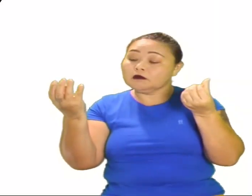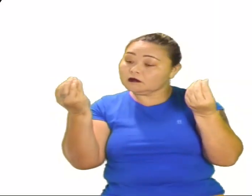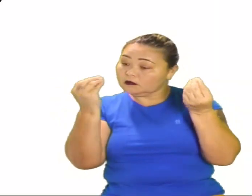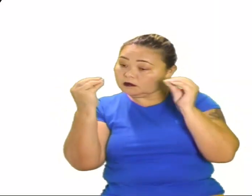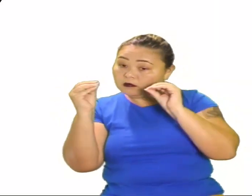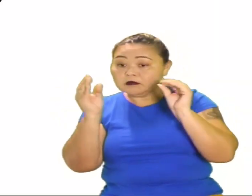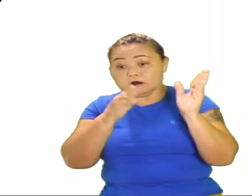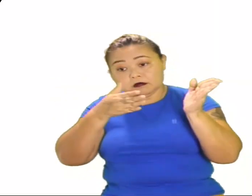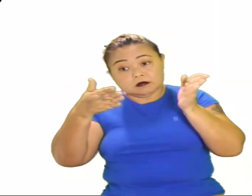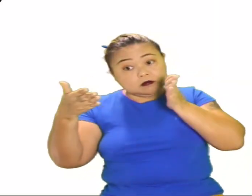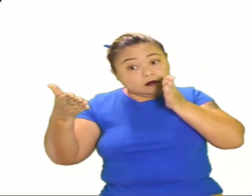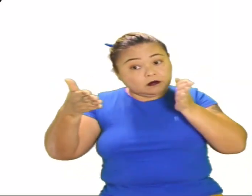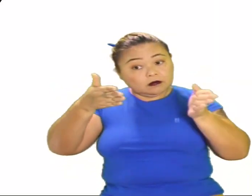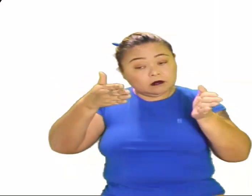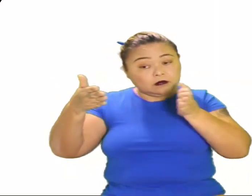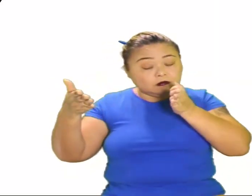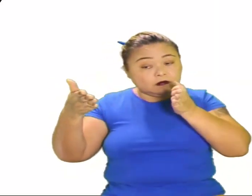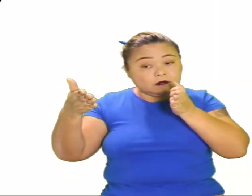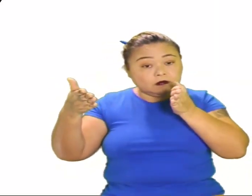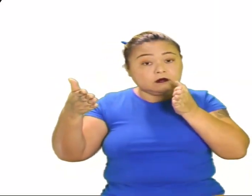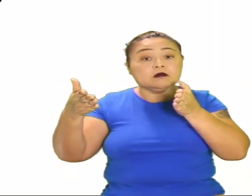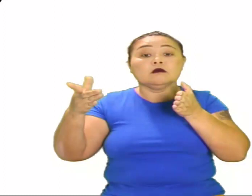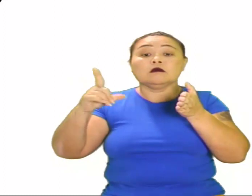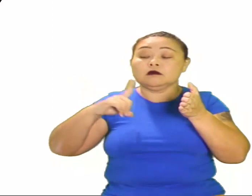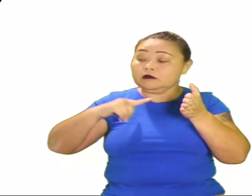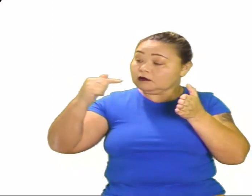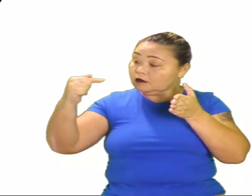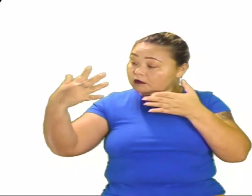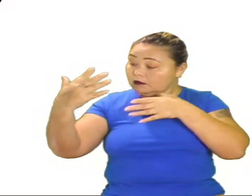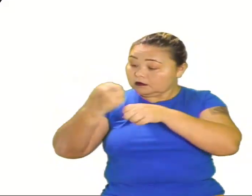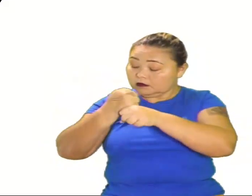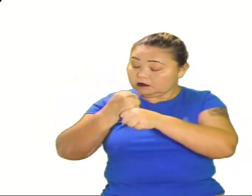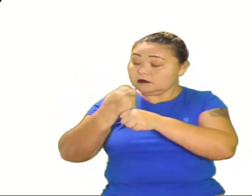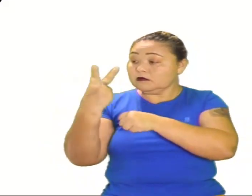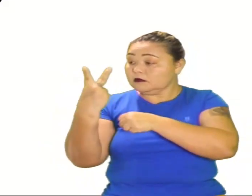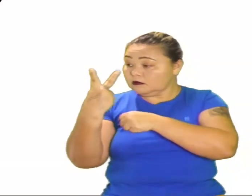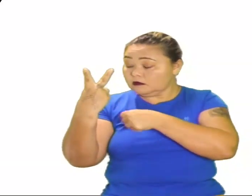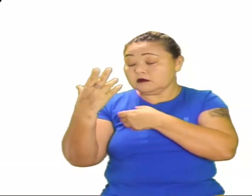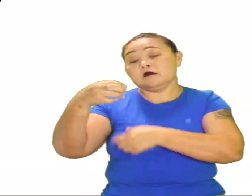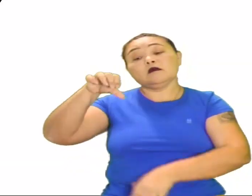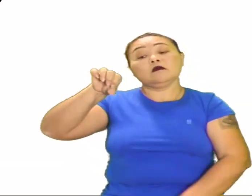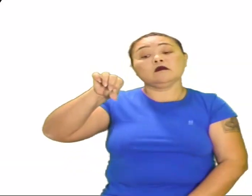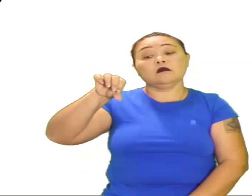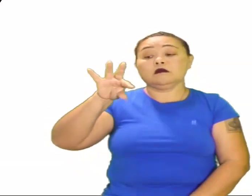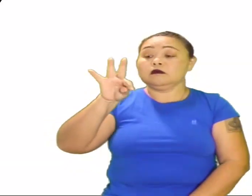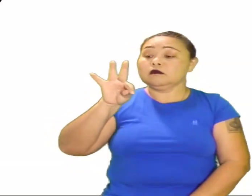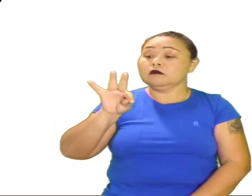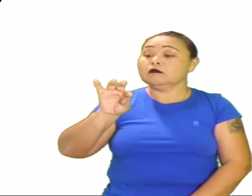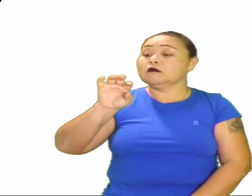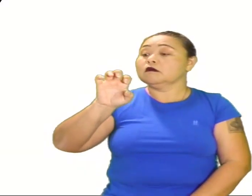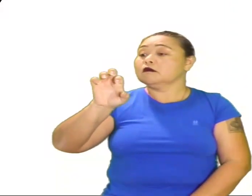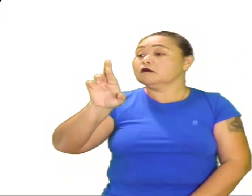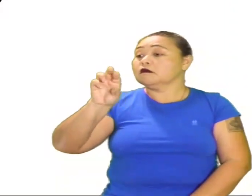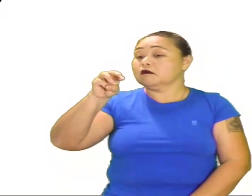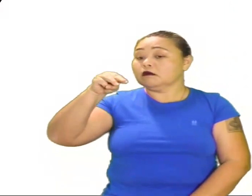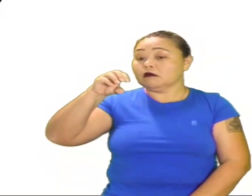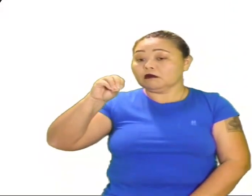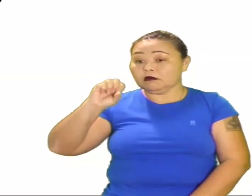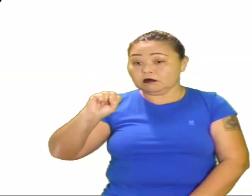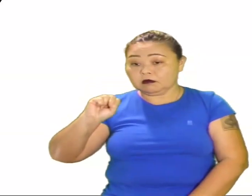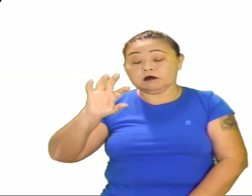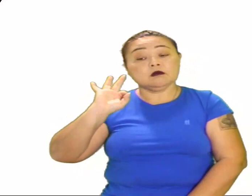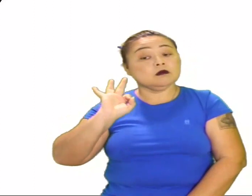interpolar entre, eu tenho que é 7 mais os dois extremos. Então, vou ter 9 termos,